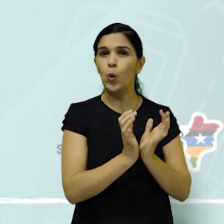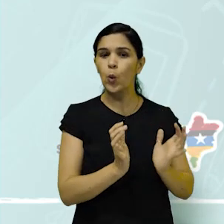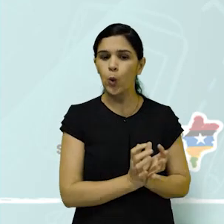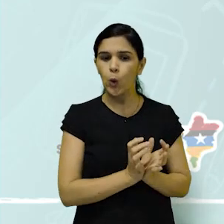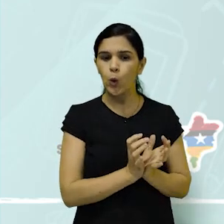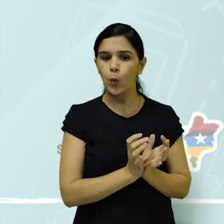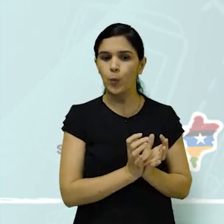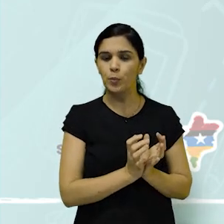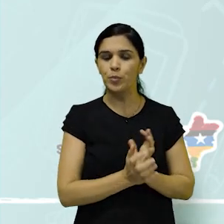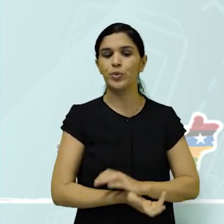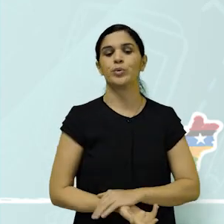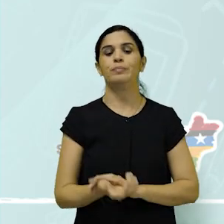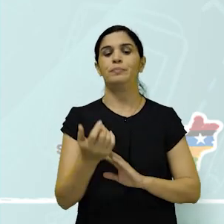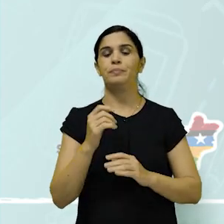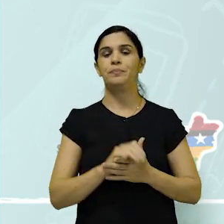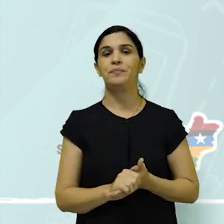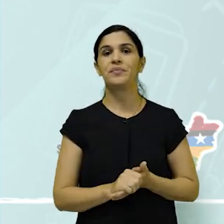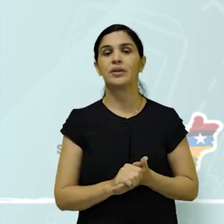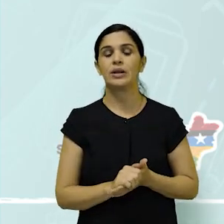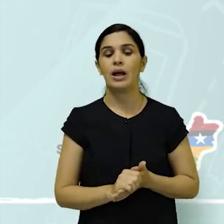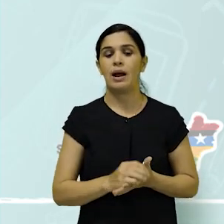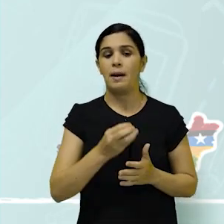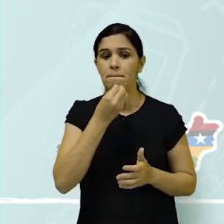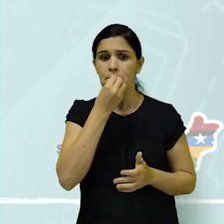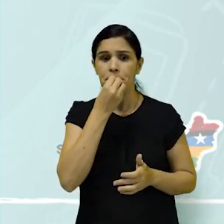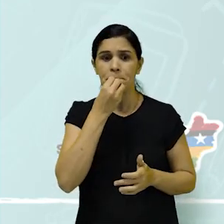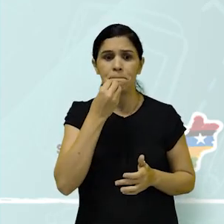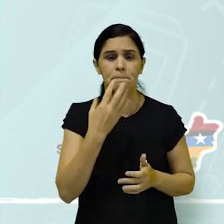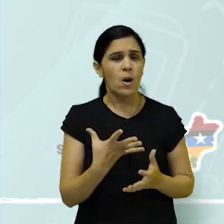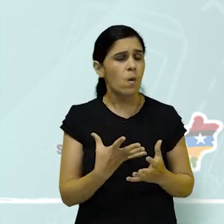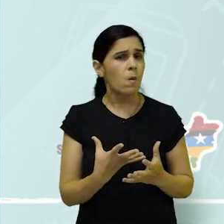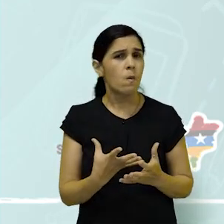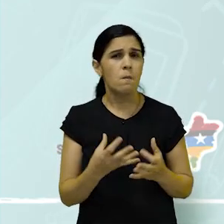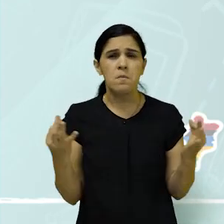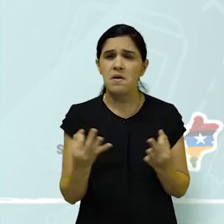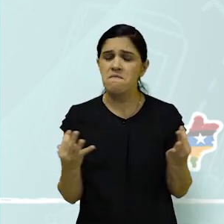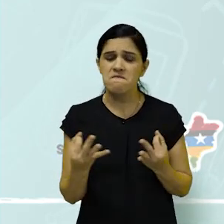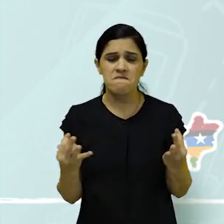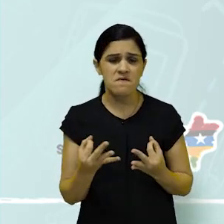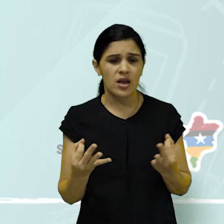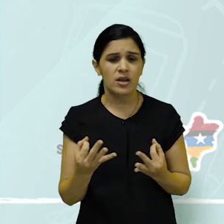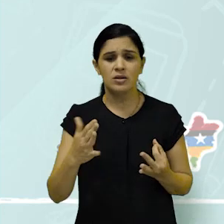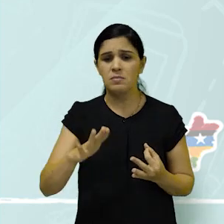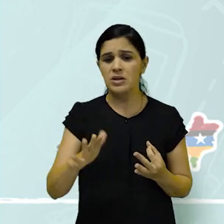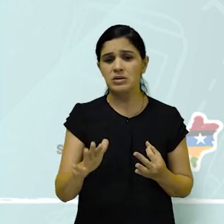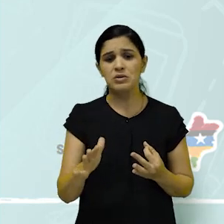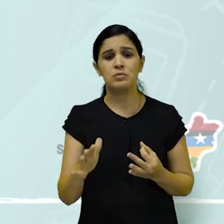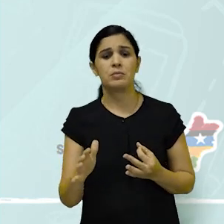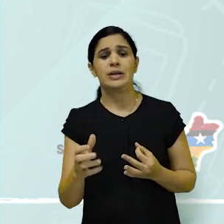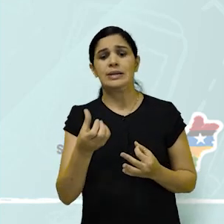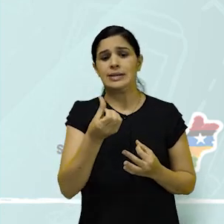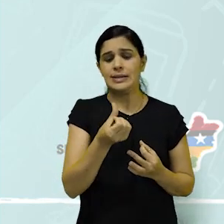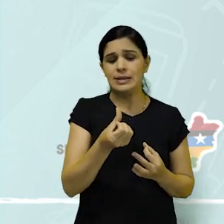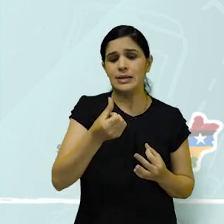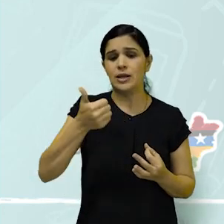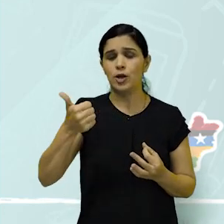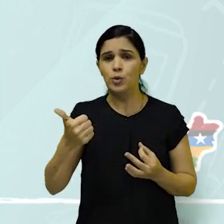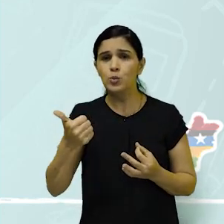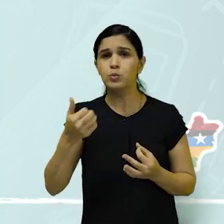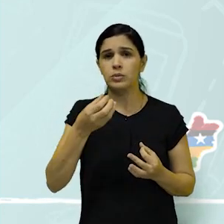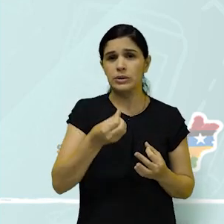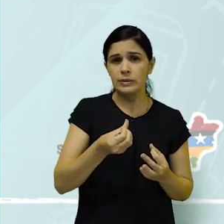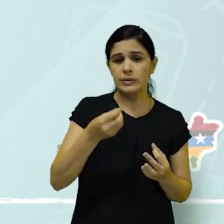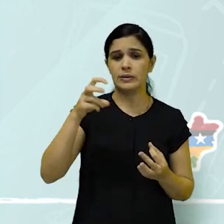a 25 anos. Excelente é tida como 61 a 65. Boa, de 66 a